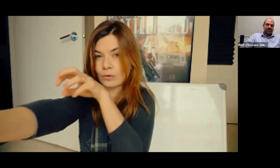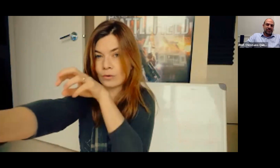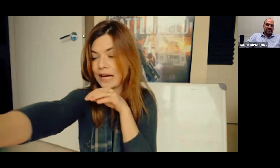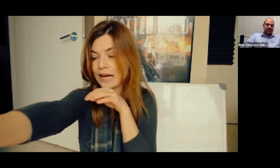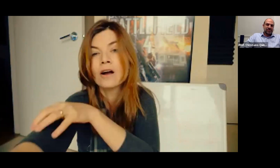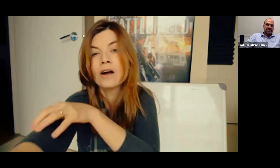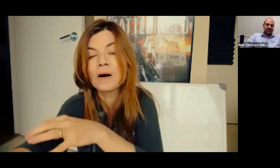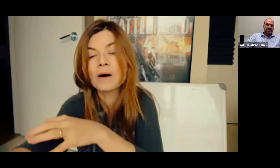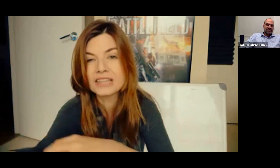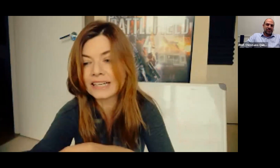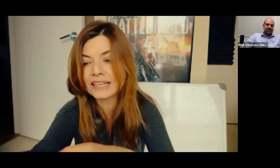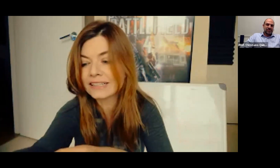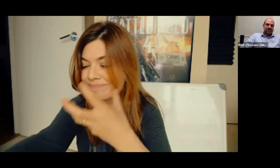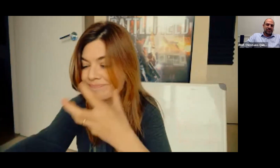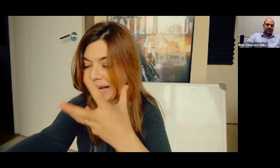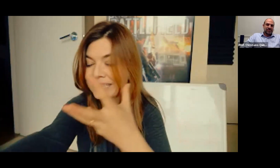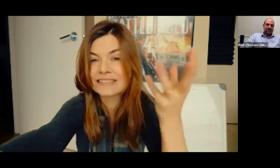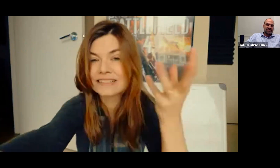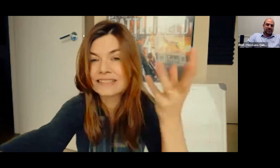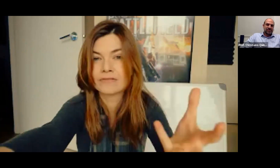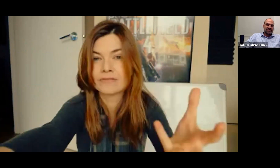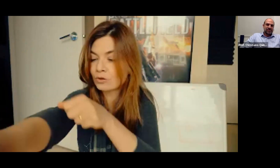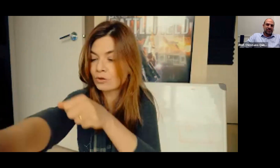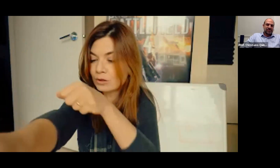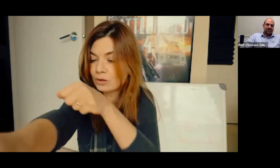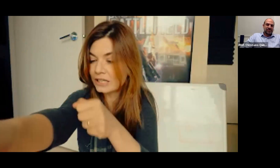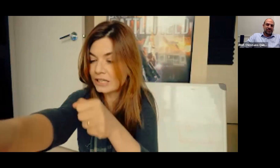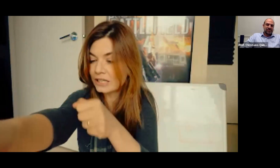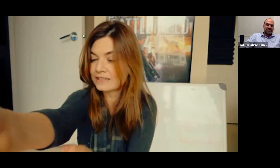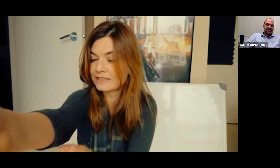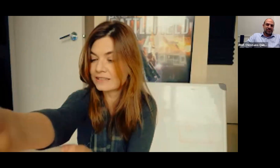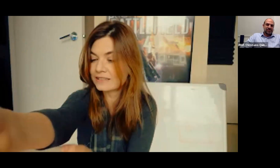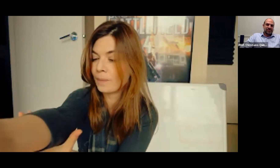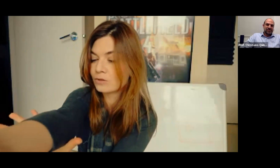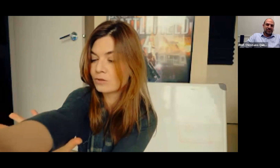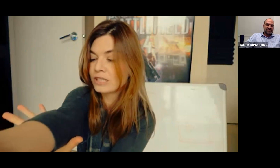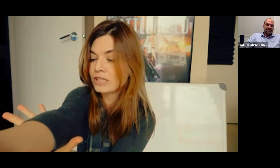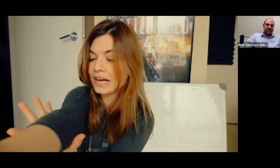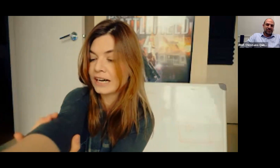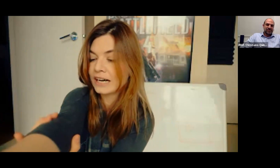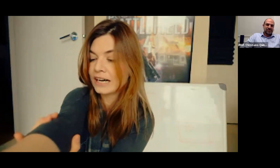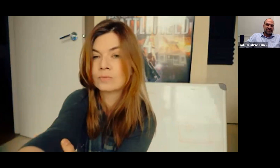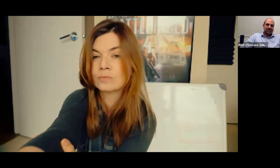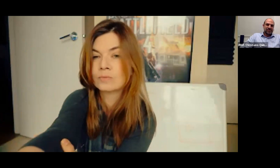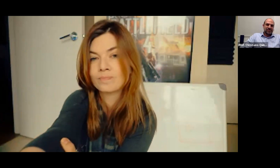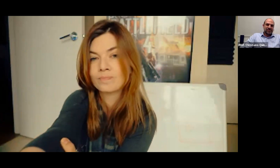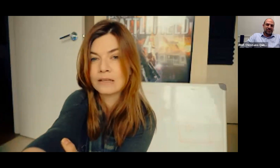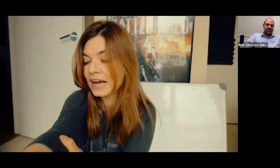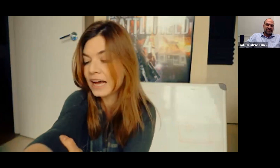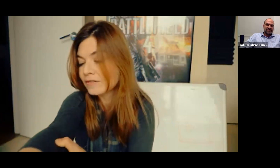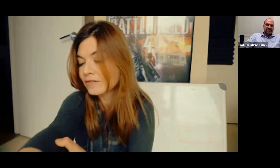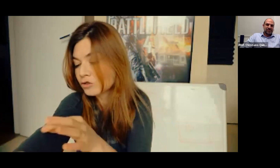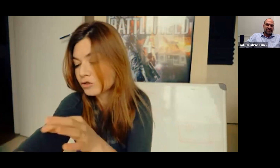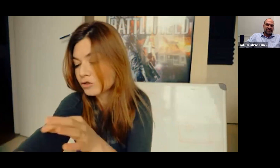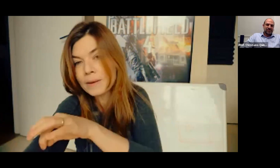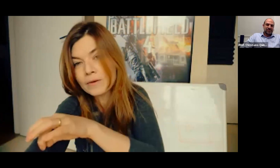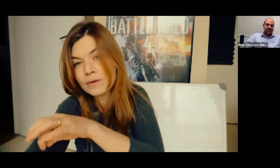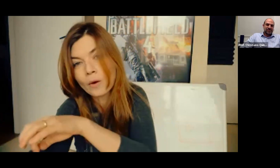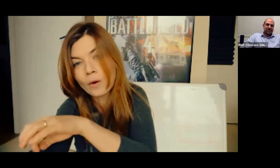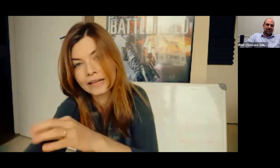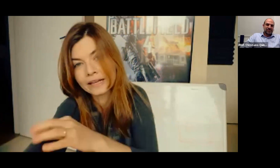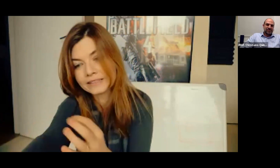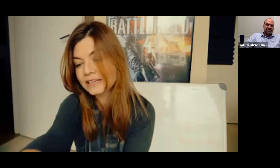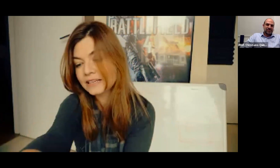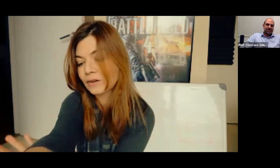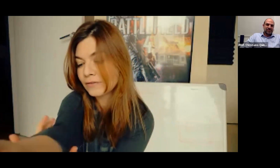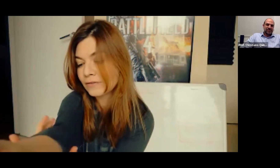do contraste com uma fita adesiva sobre toda a extensão do meu braço e agarrando os meus pelinhos. Ainda deixou a pele meio que